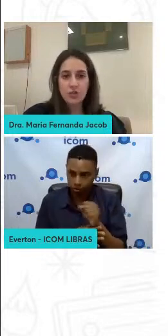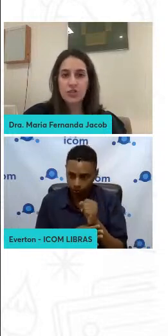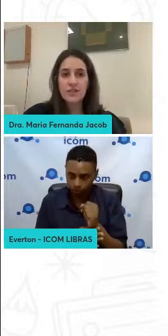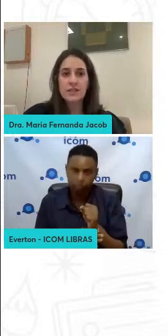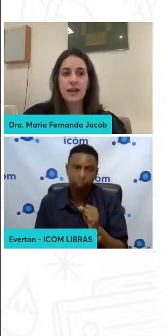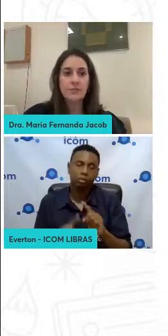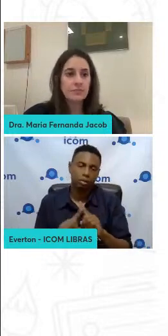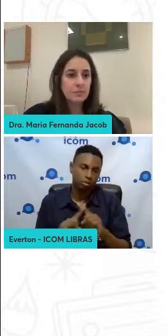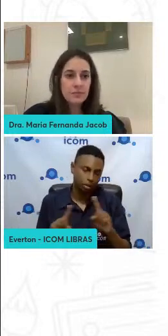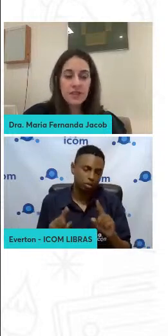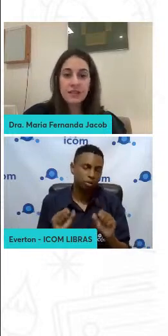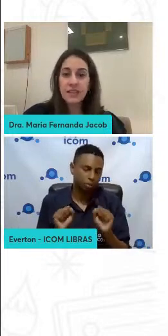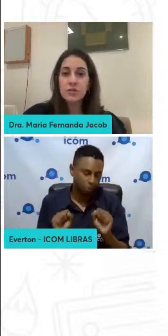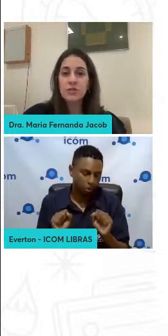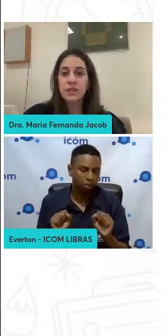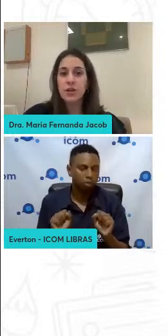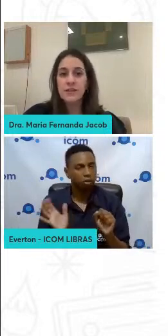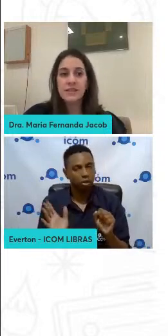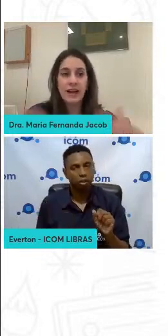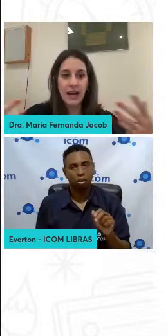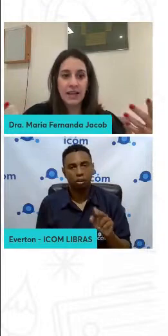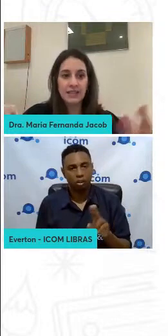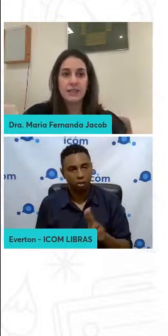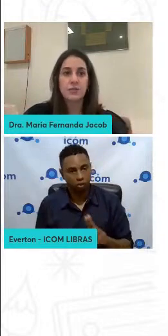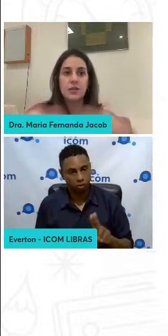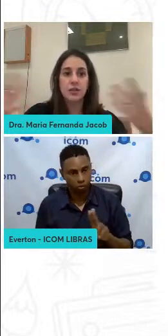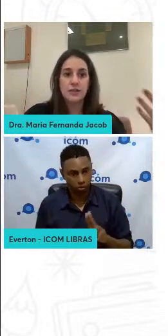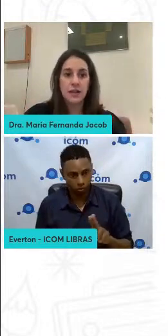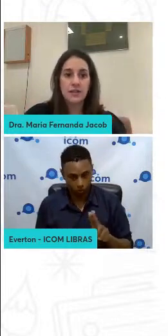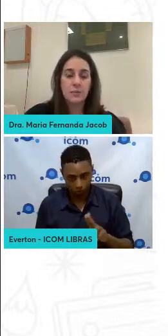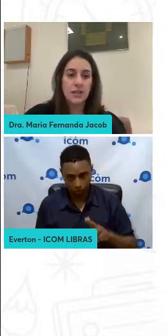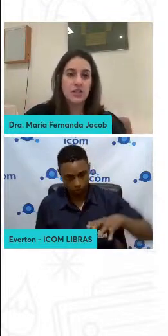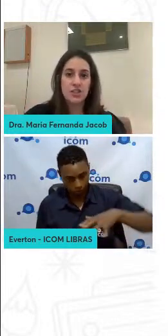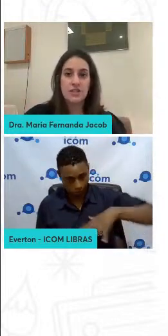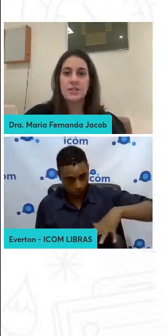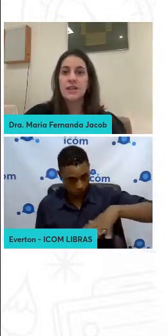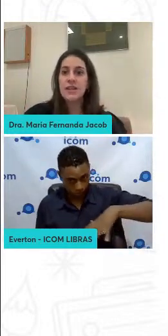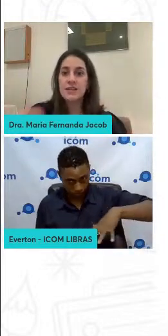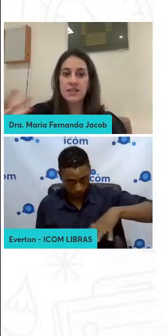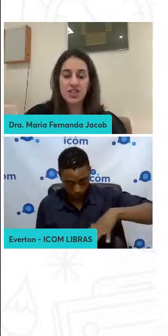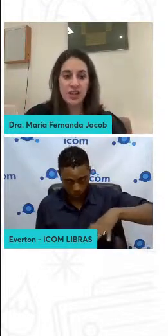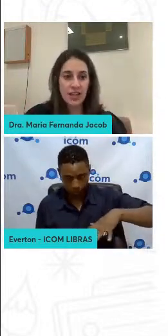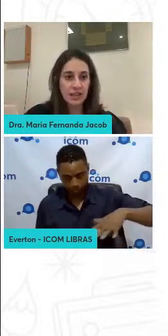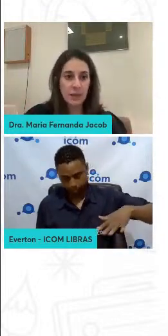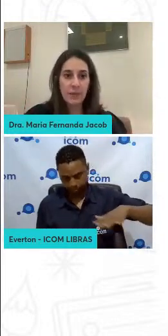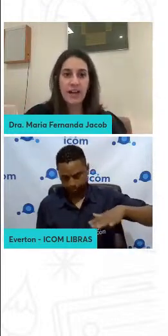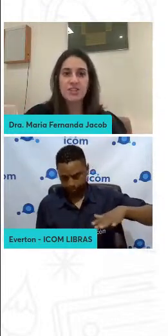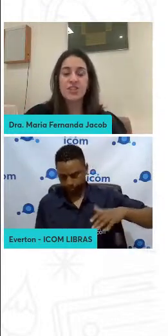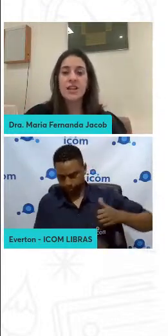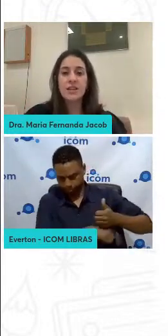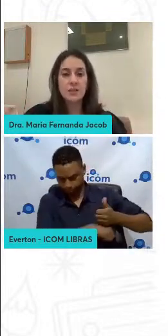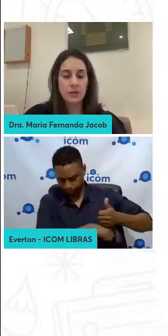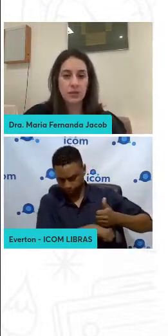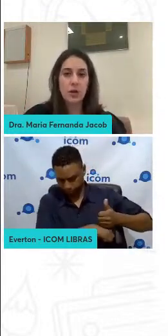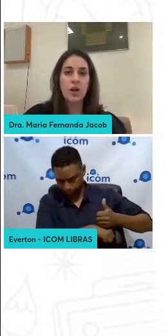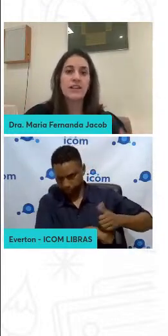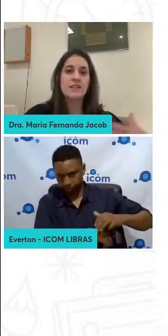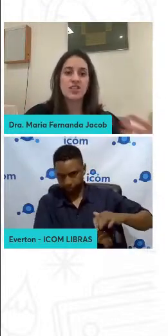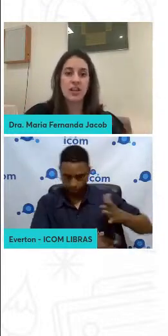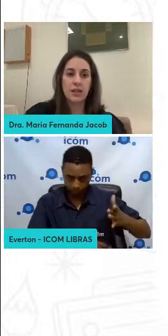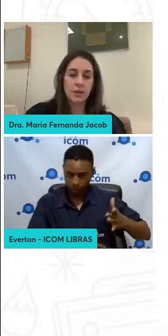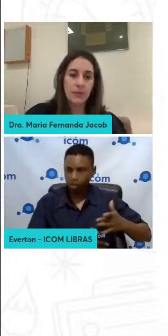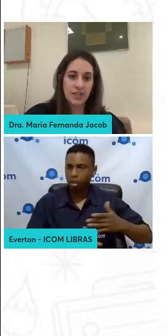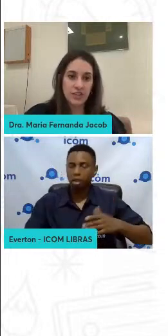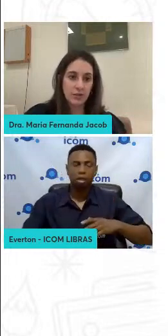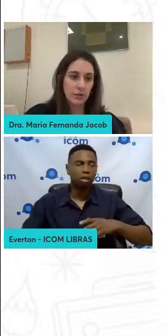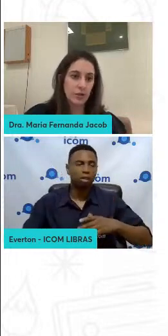gente pode utilizar dentro da nossa área, dentro da nossa expertise, seja ela na parte respiratória,